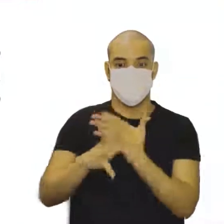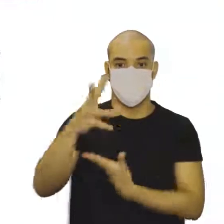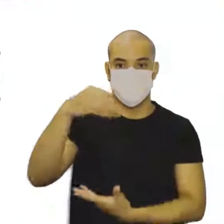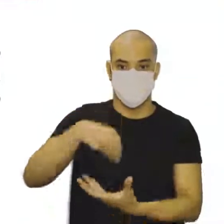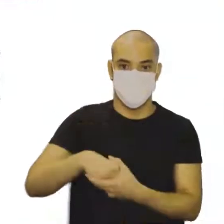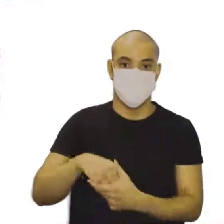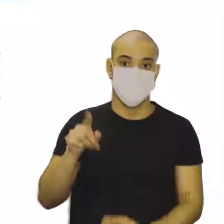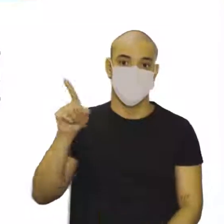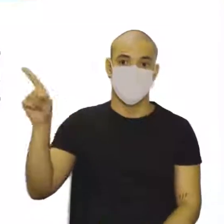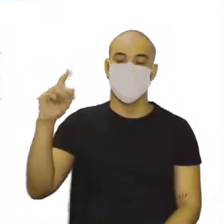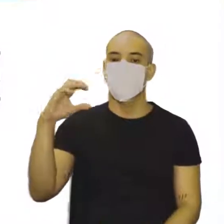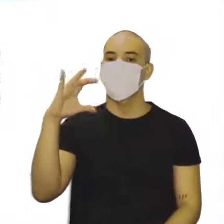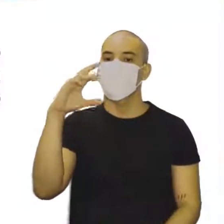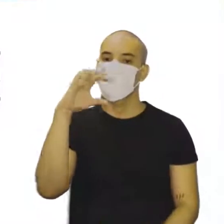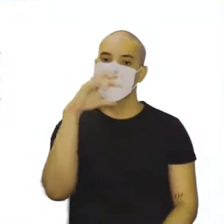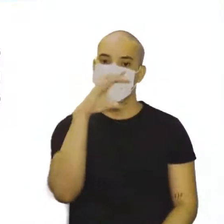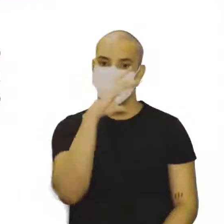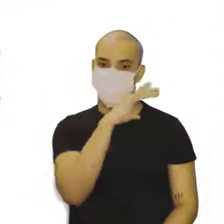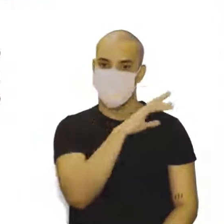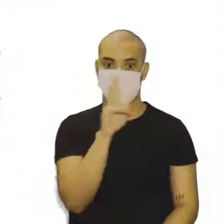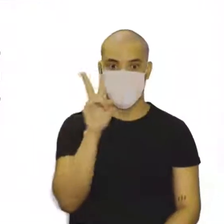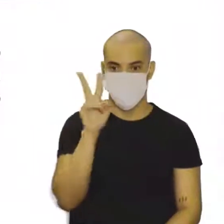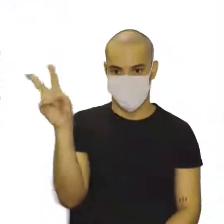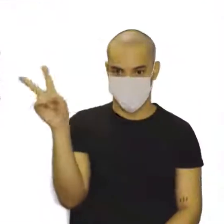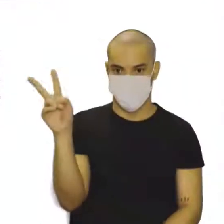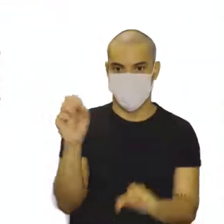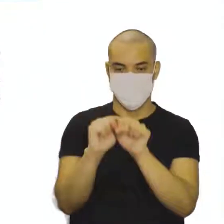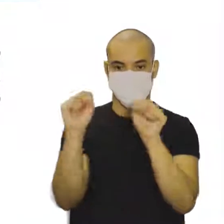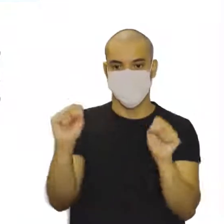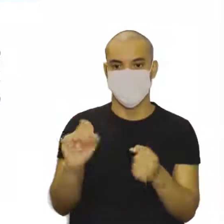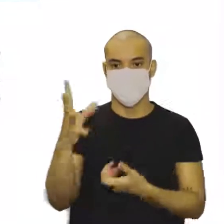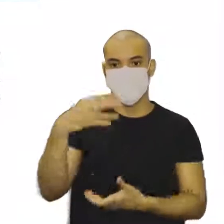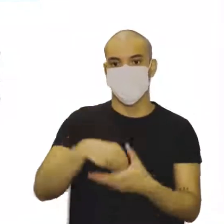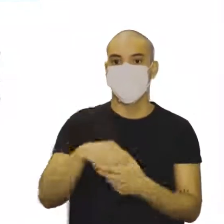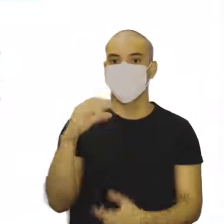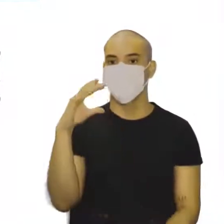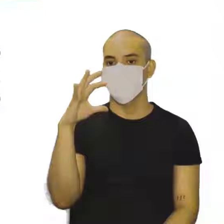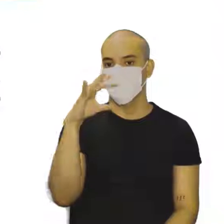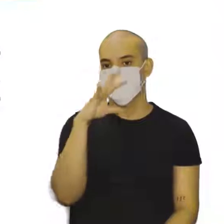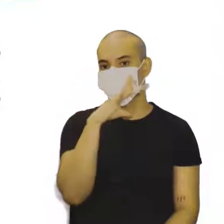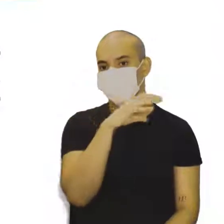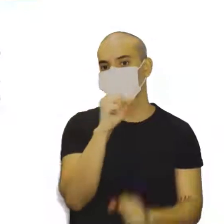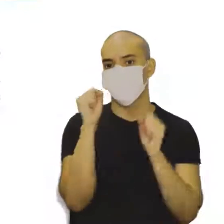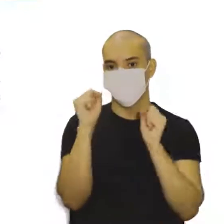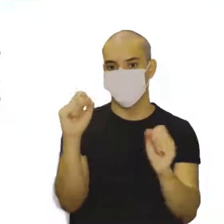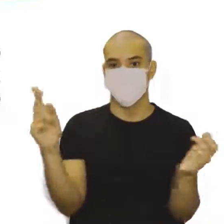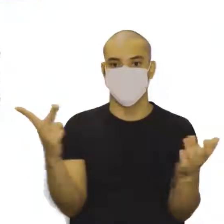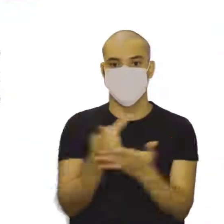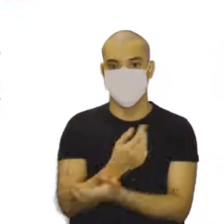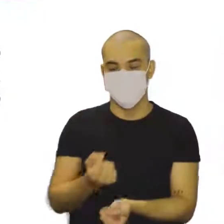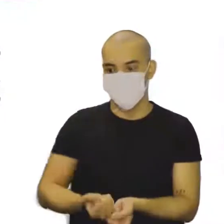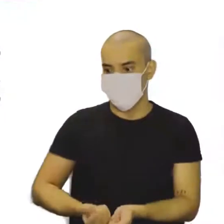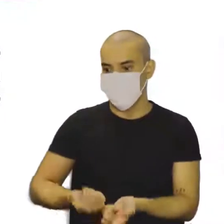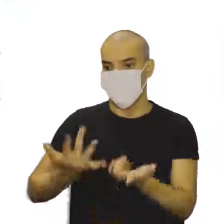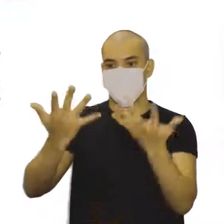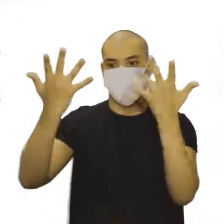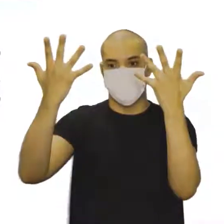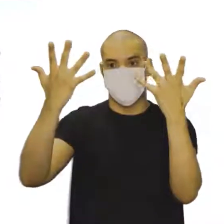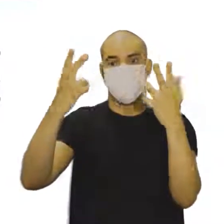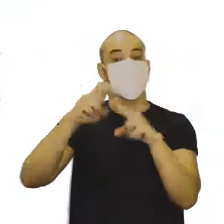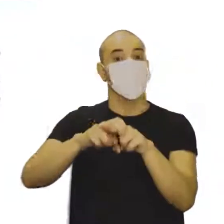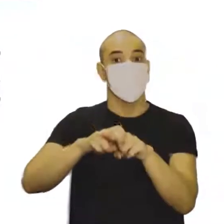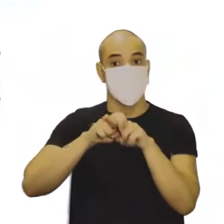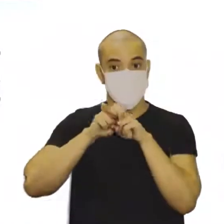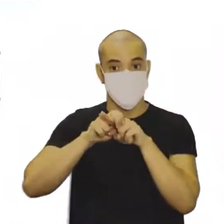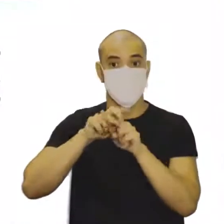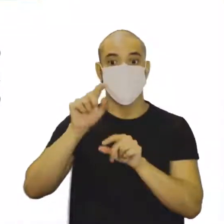ok? E esse aquecimento aqui, como a gente pode ver, ó, no sistema elétrico de potência, esse aquecimento pode gerar um incêndio, né, pessoal? Então, isso